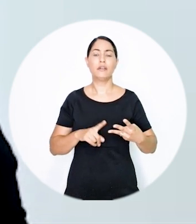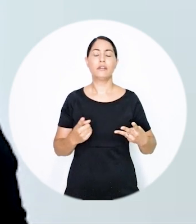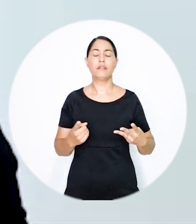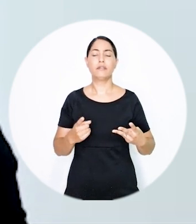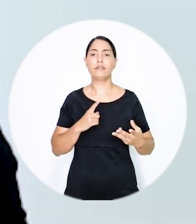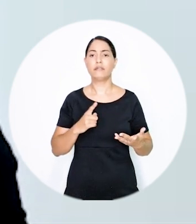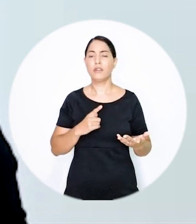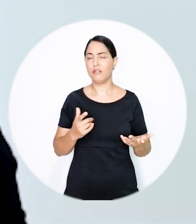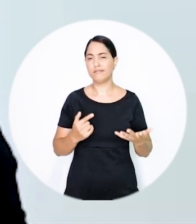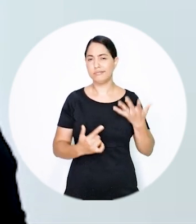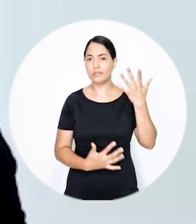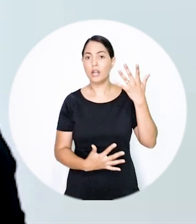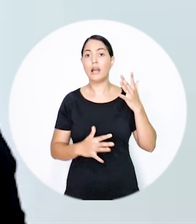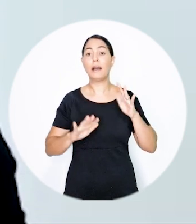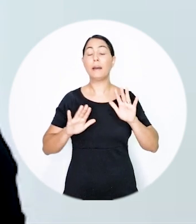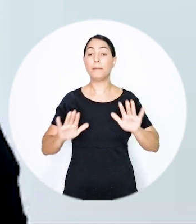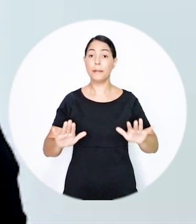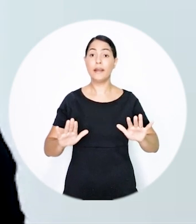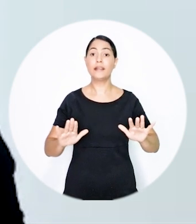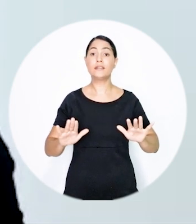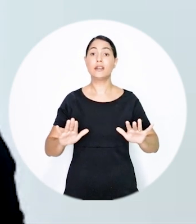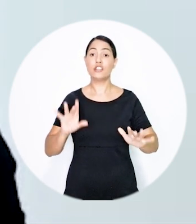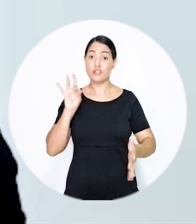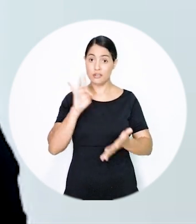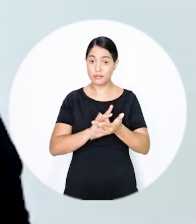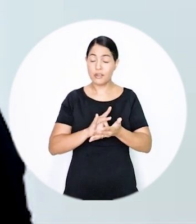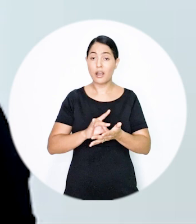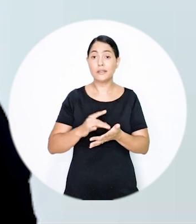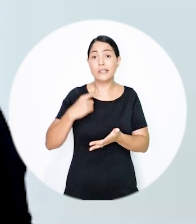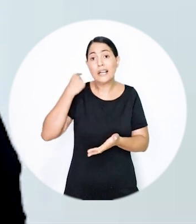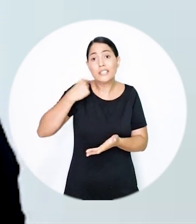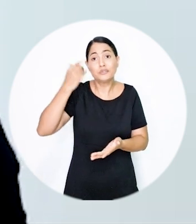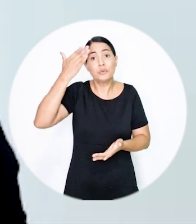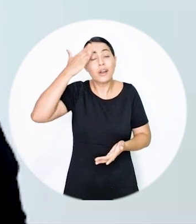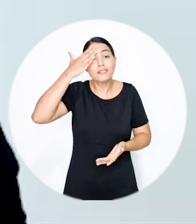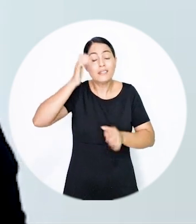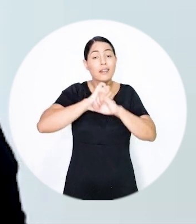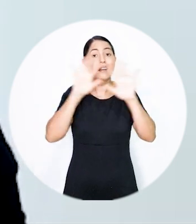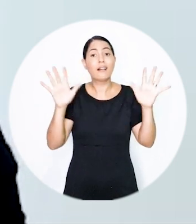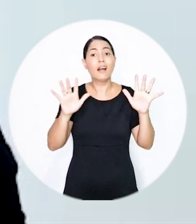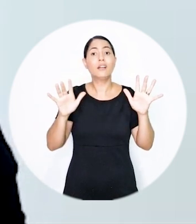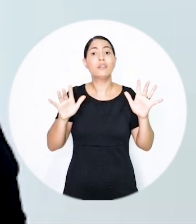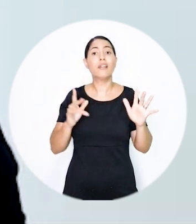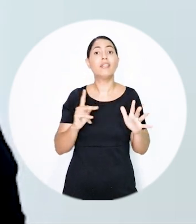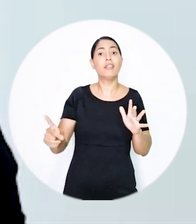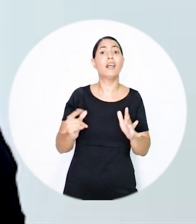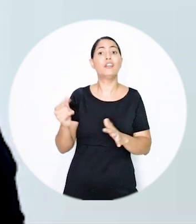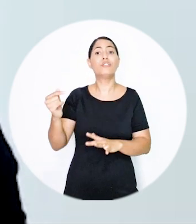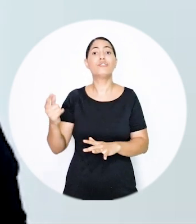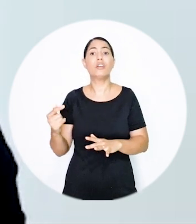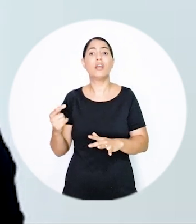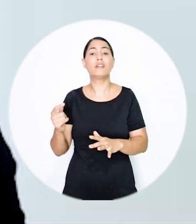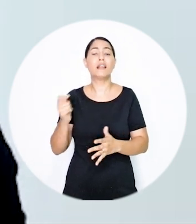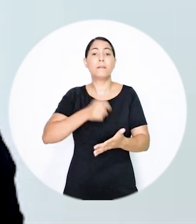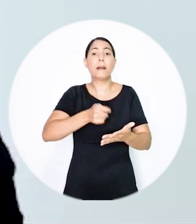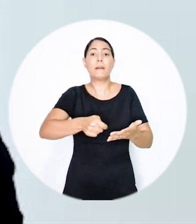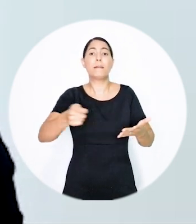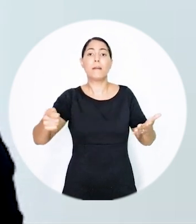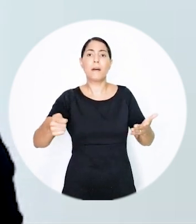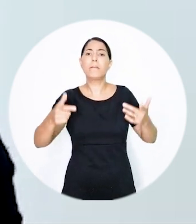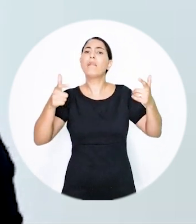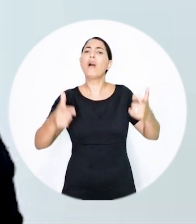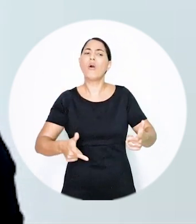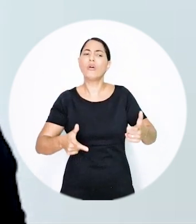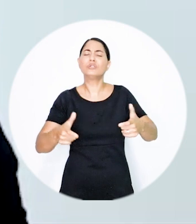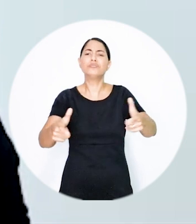de despesa, enfim, isso dando ao advogado possibilidade de saber para onde é que está sendo enviado o